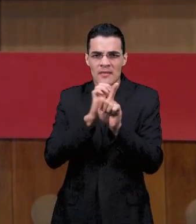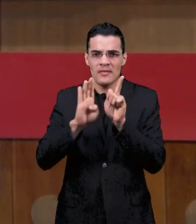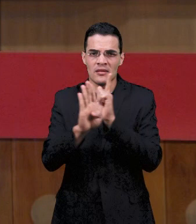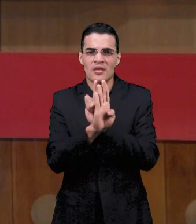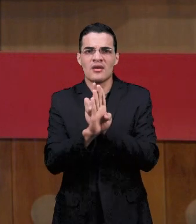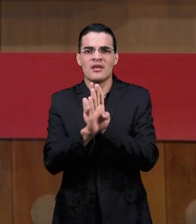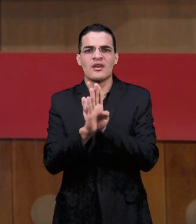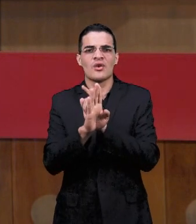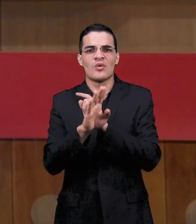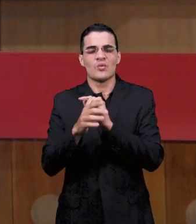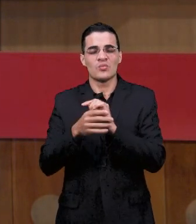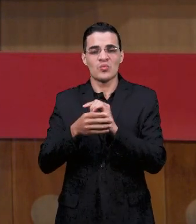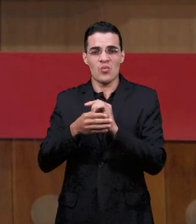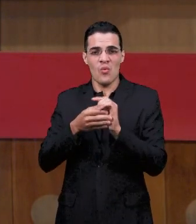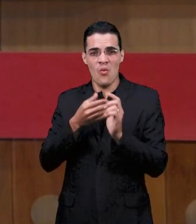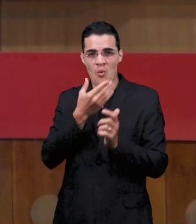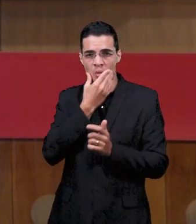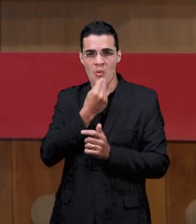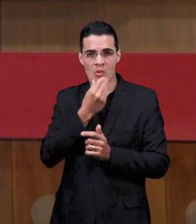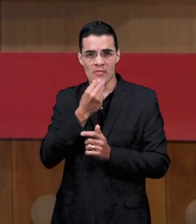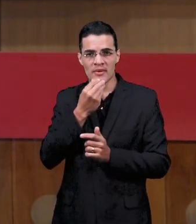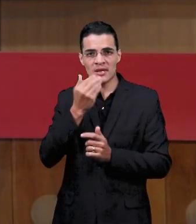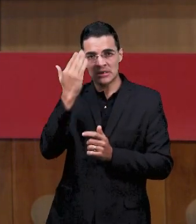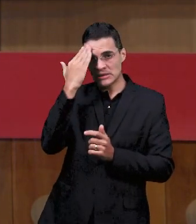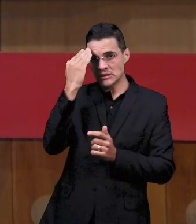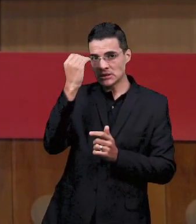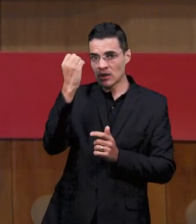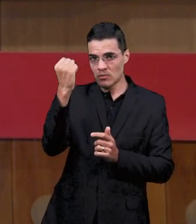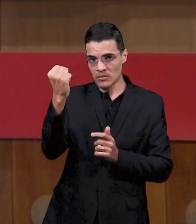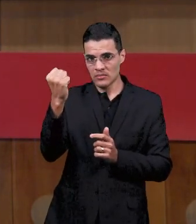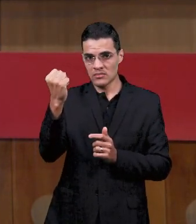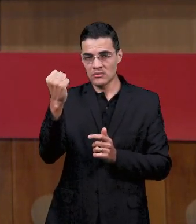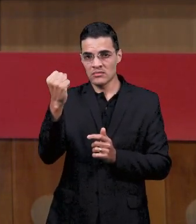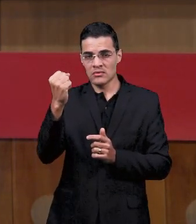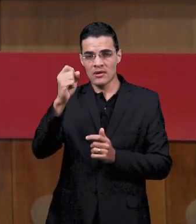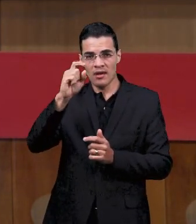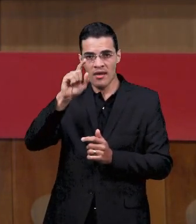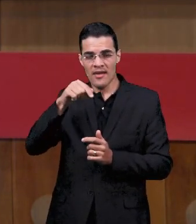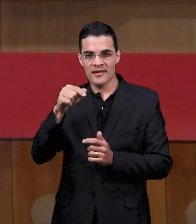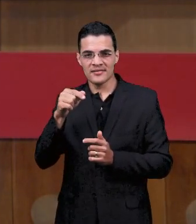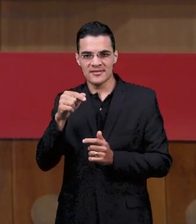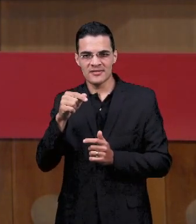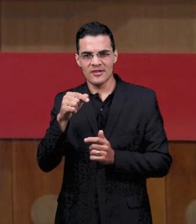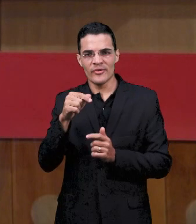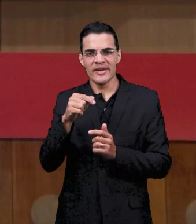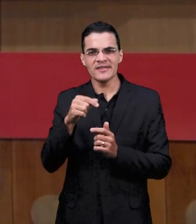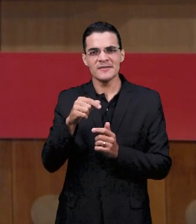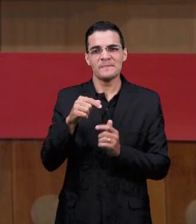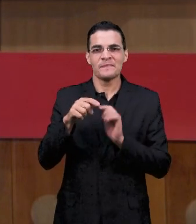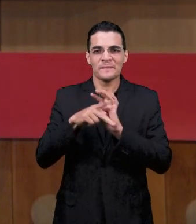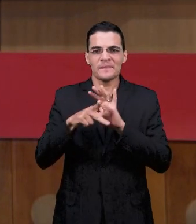Espírito Santo. E veio ali as duas mulheres, e